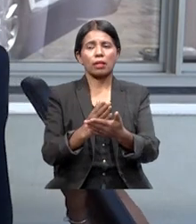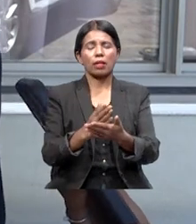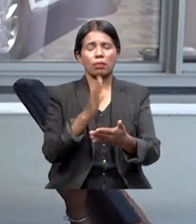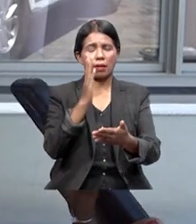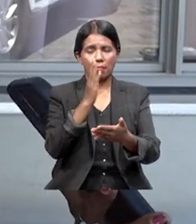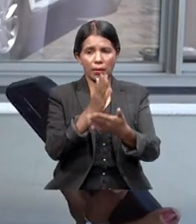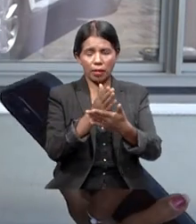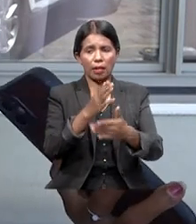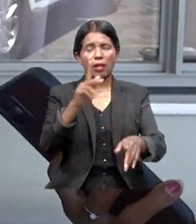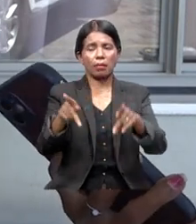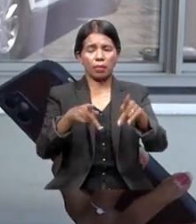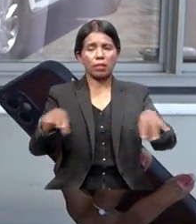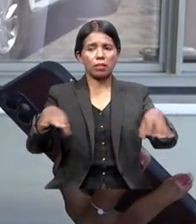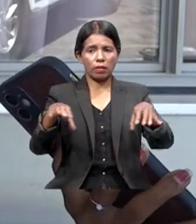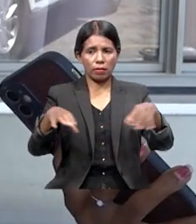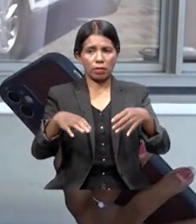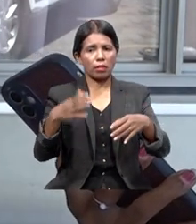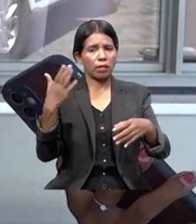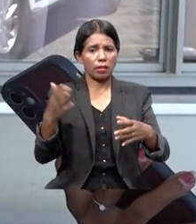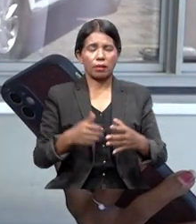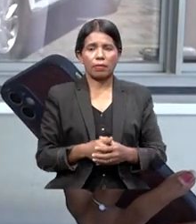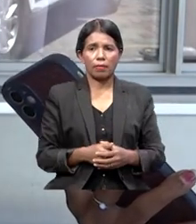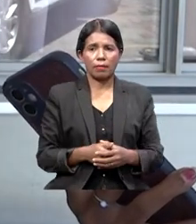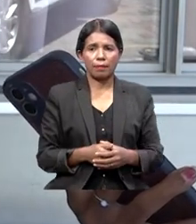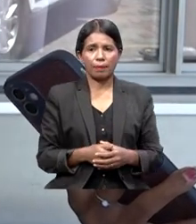obrigatoriamente rapara serviço ou